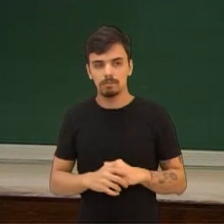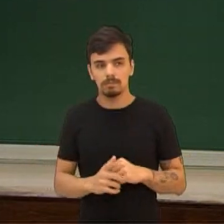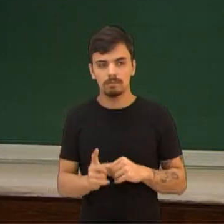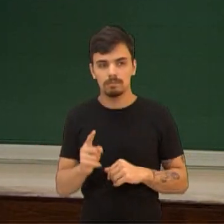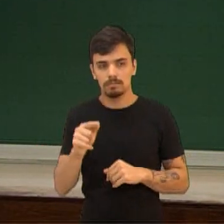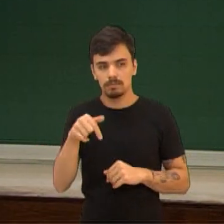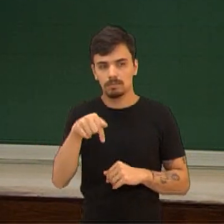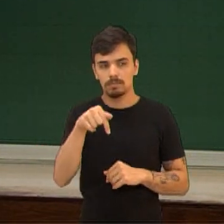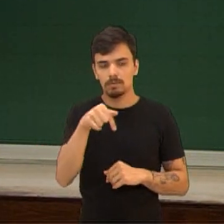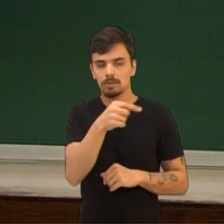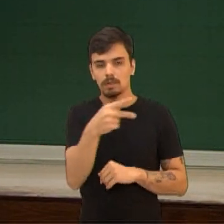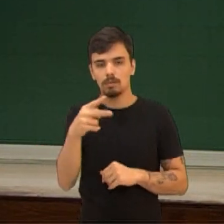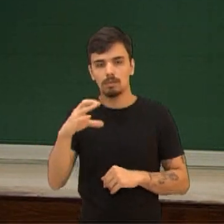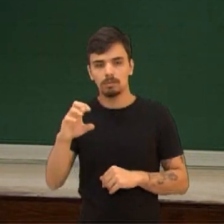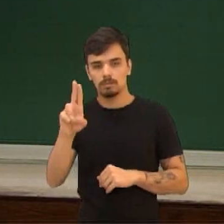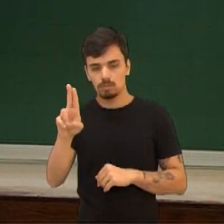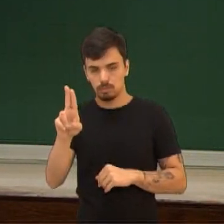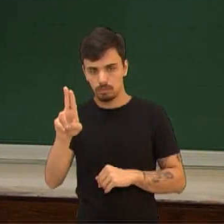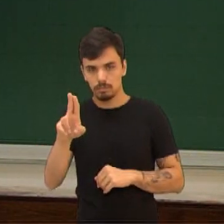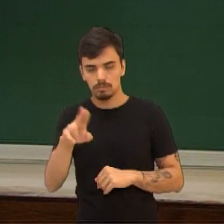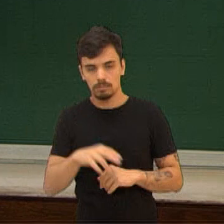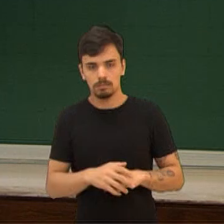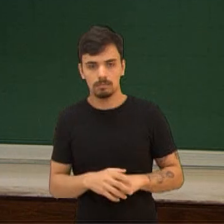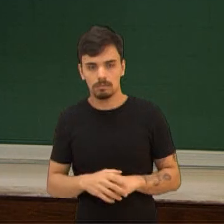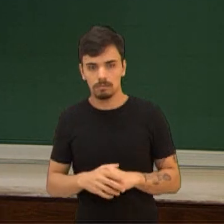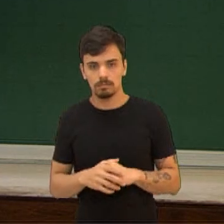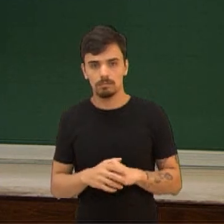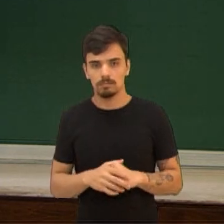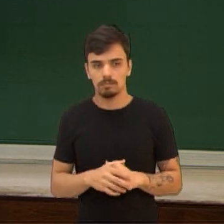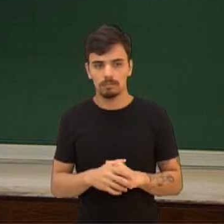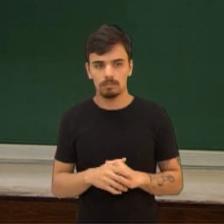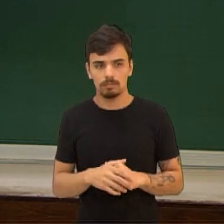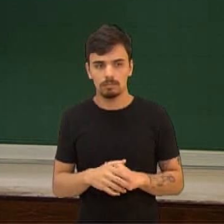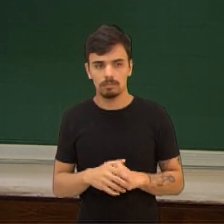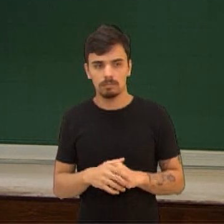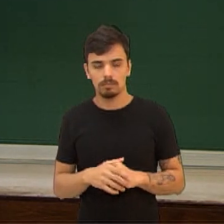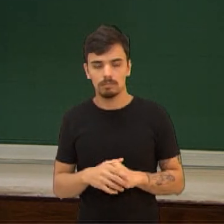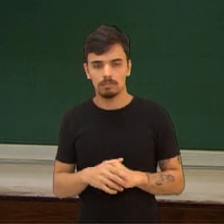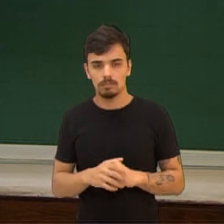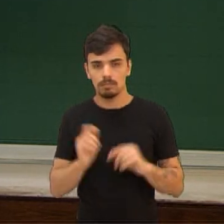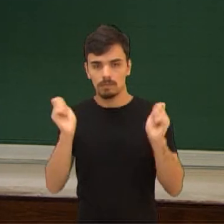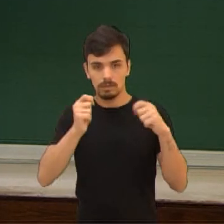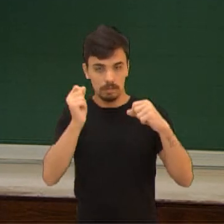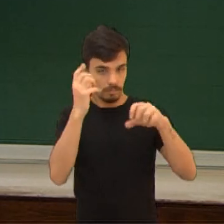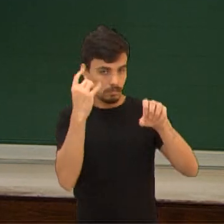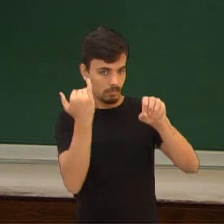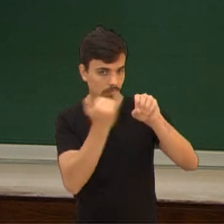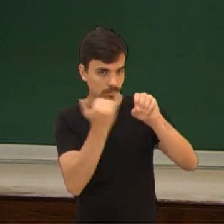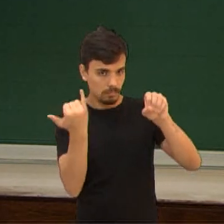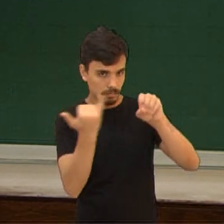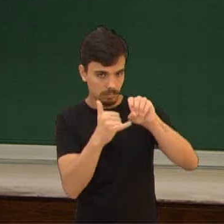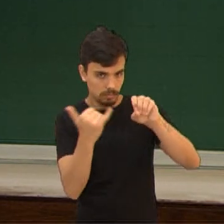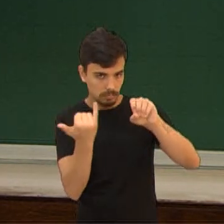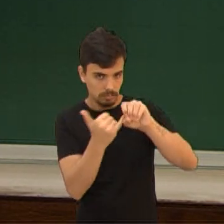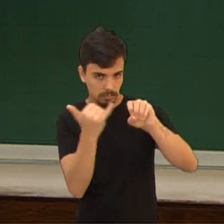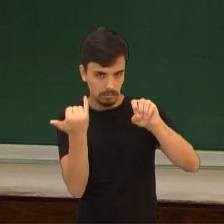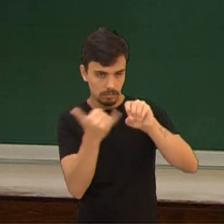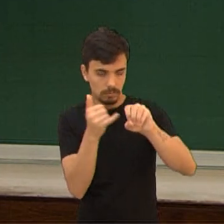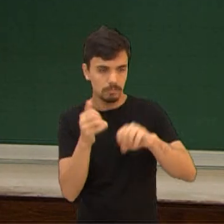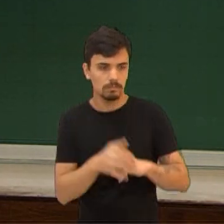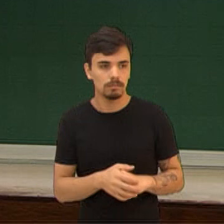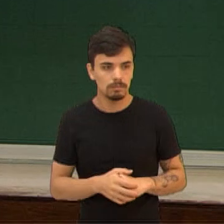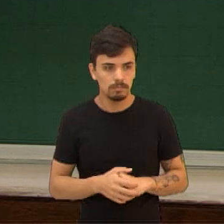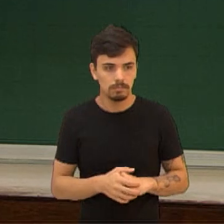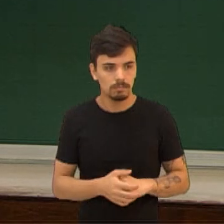então Q igual a CU, né, para os capacitores. Então, fazendo isso, ó,